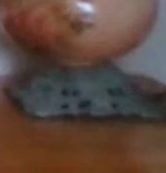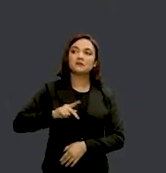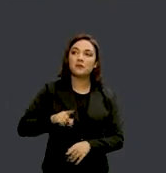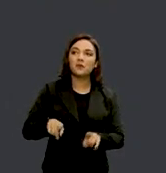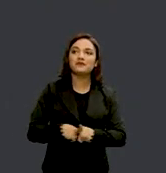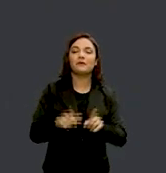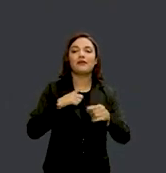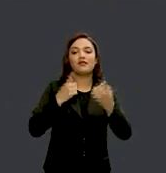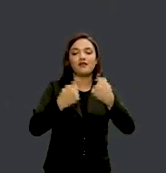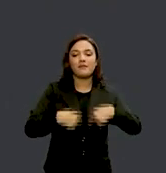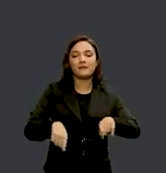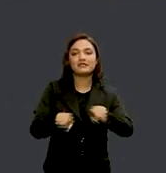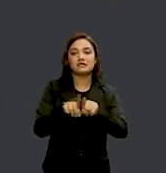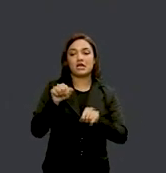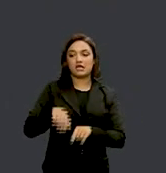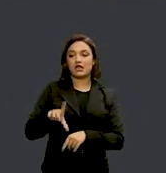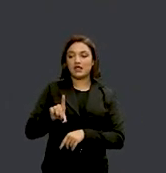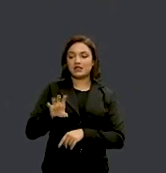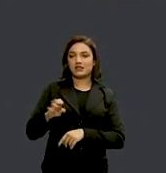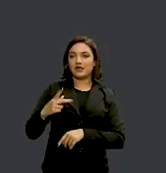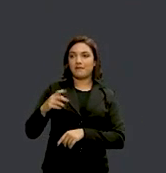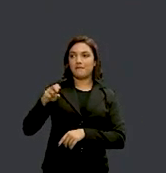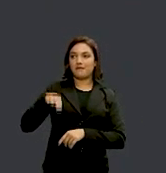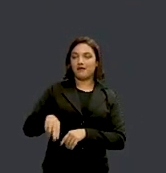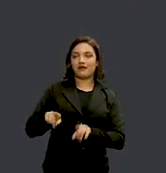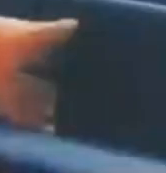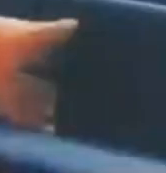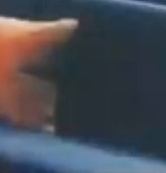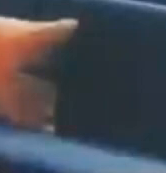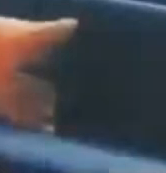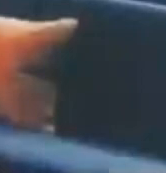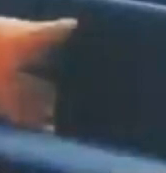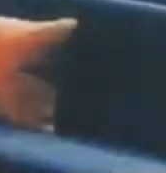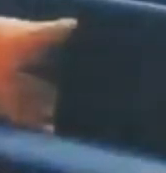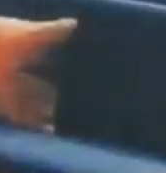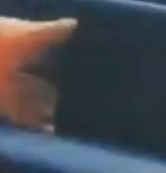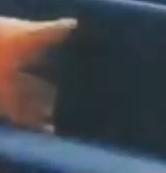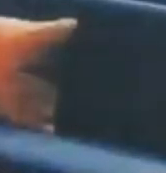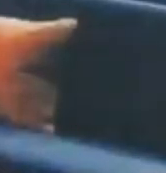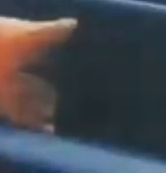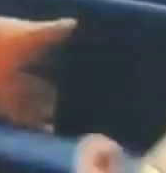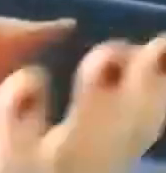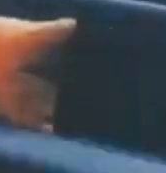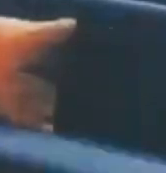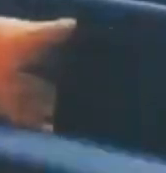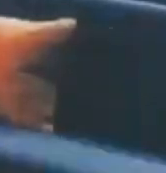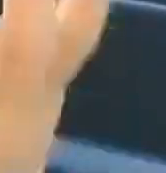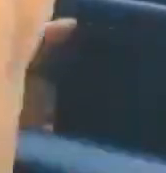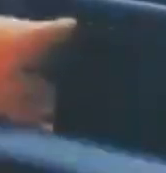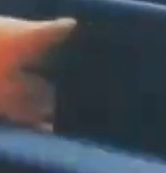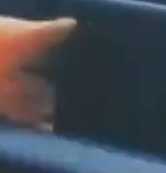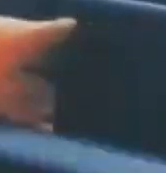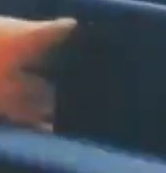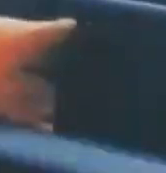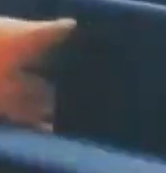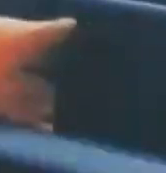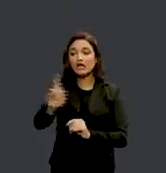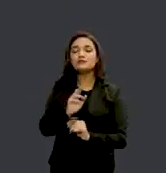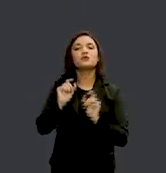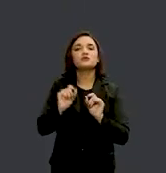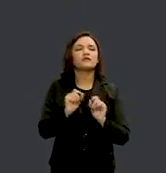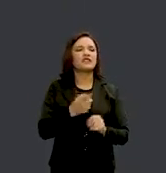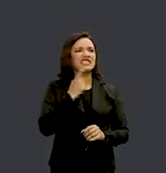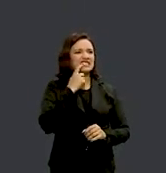Bianchini, a delegada Tânia Fogaça, da Polícia Federal, a conselheira Fernanda Marinella, do Conselho Nacional do Ministério